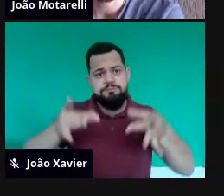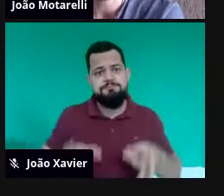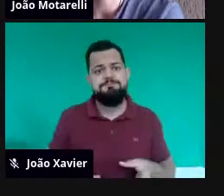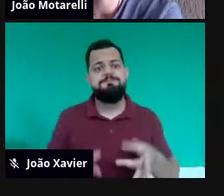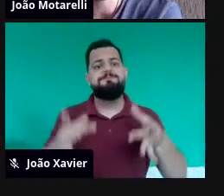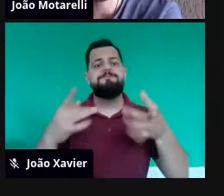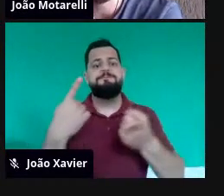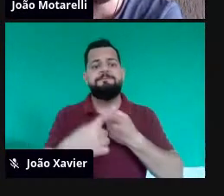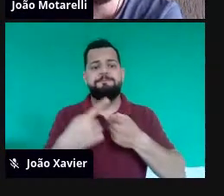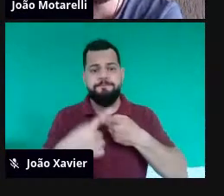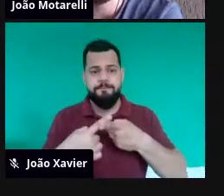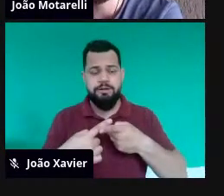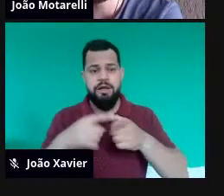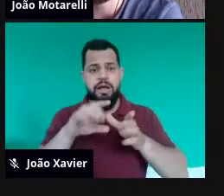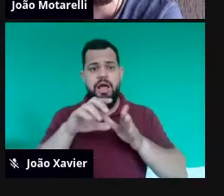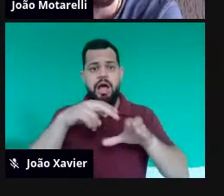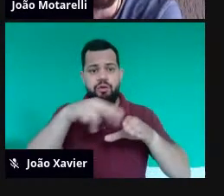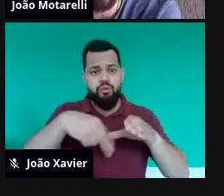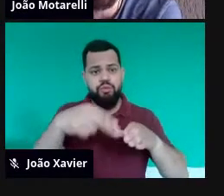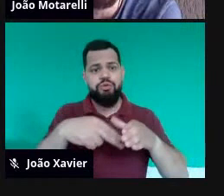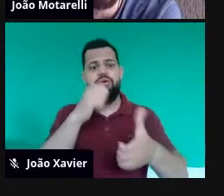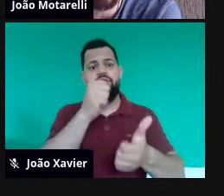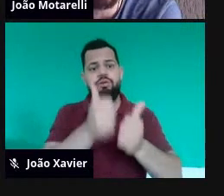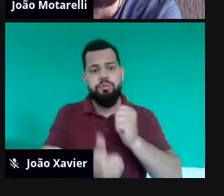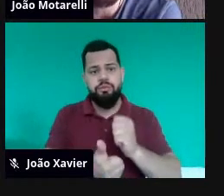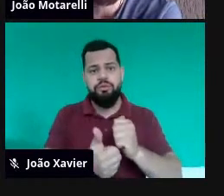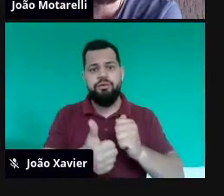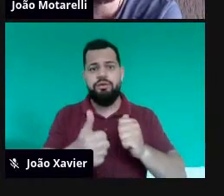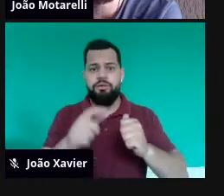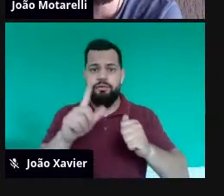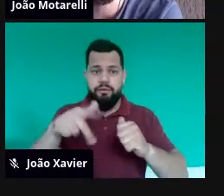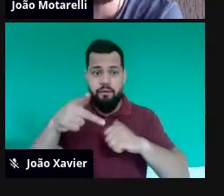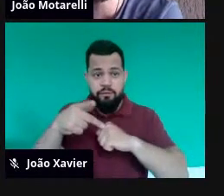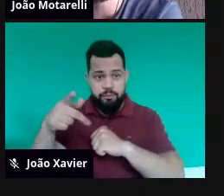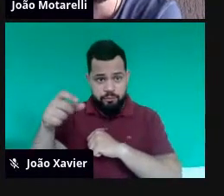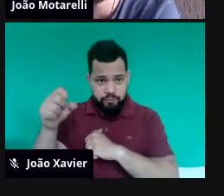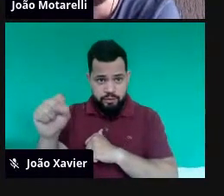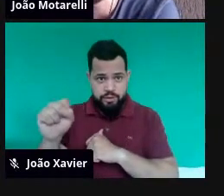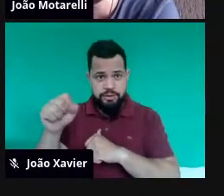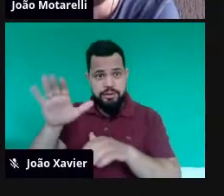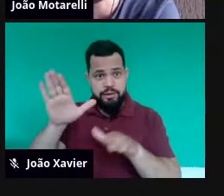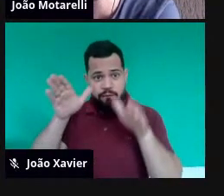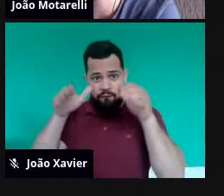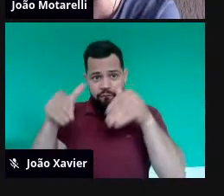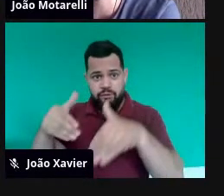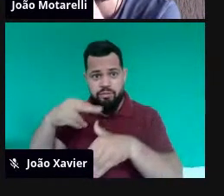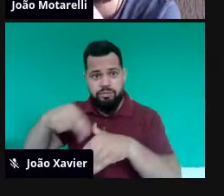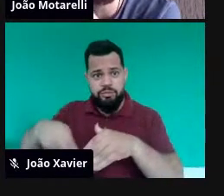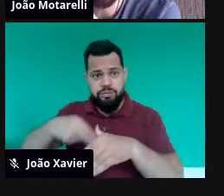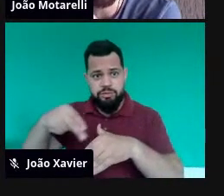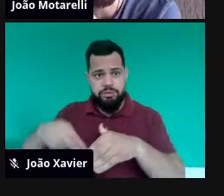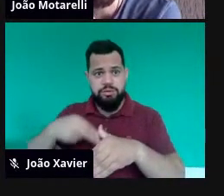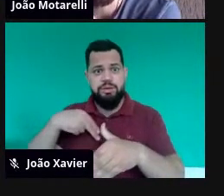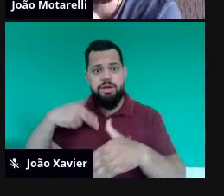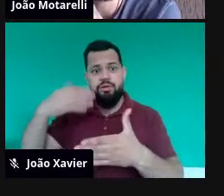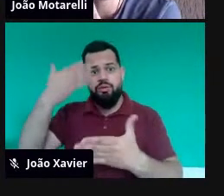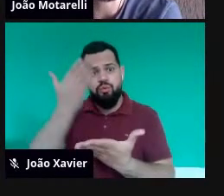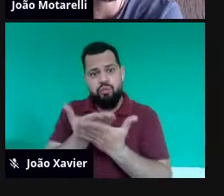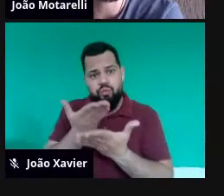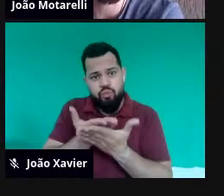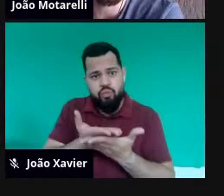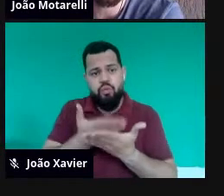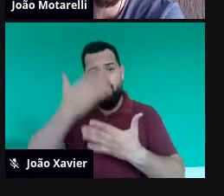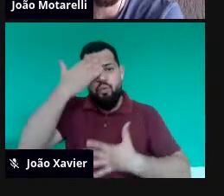olhando. Então, a nutrição esportiva é uma especialização no campo da nutrição que se associa estritamente ao estudo do corpo humano e